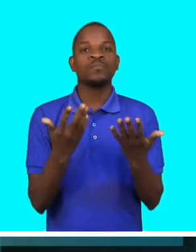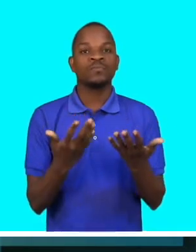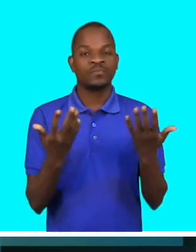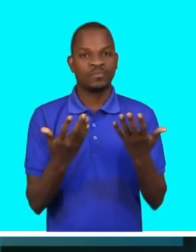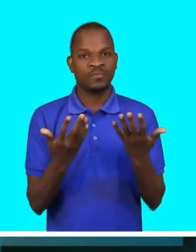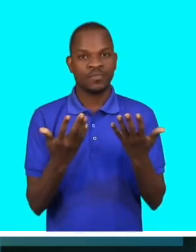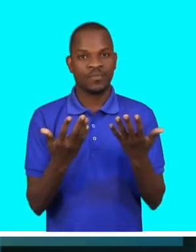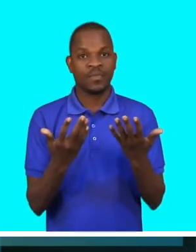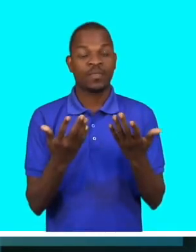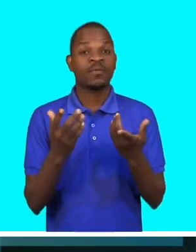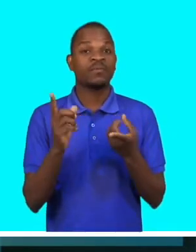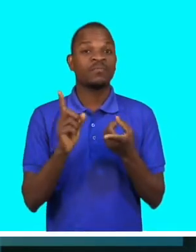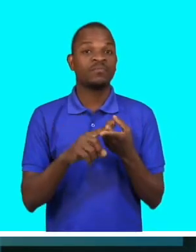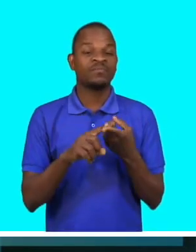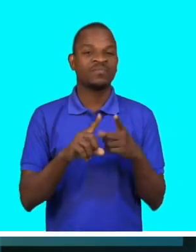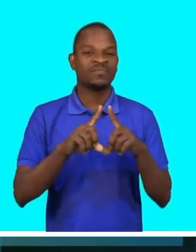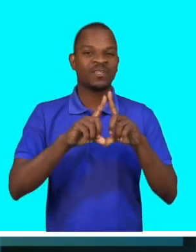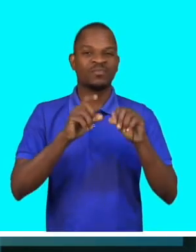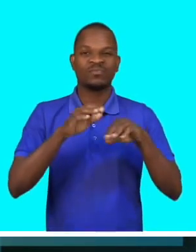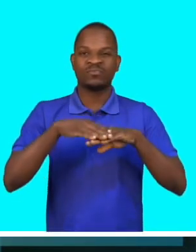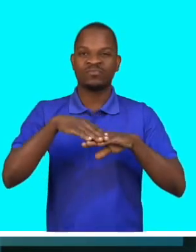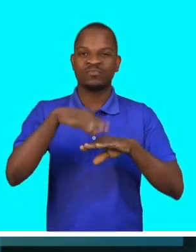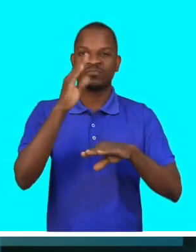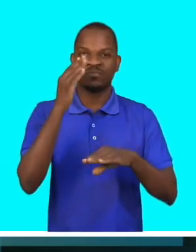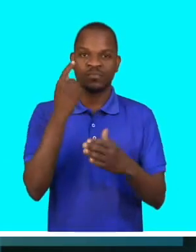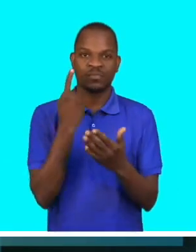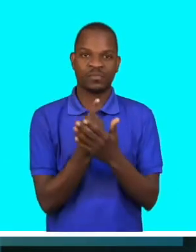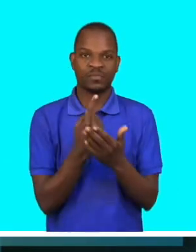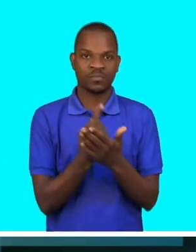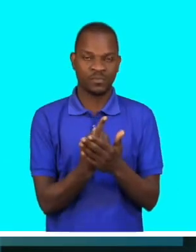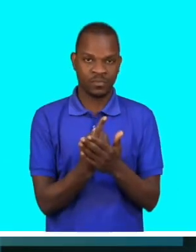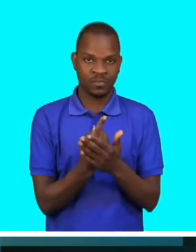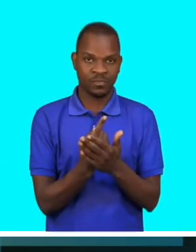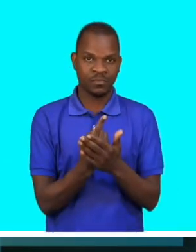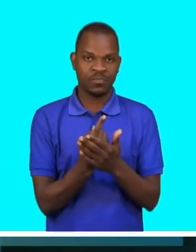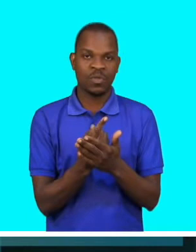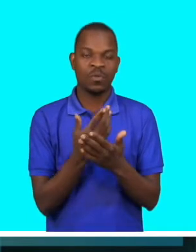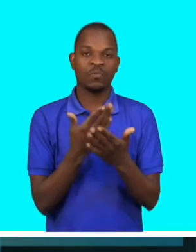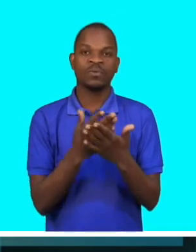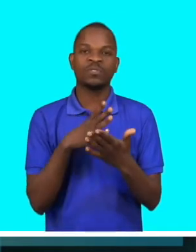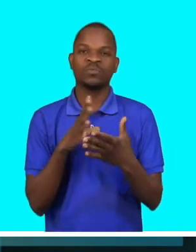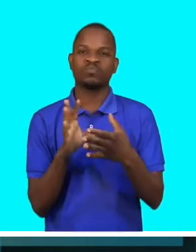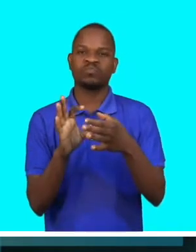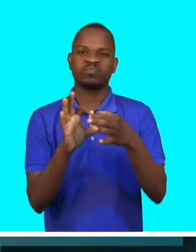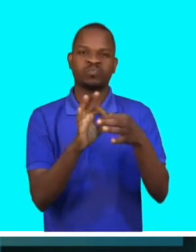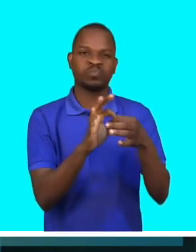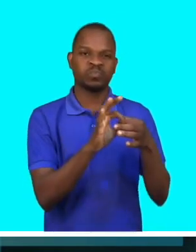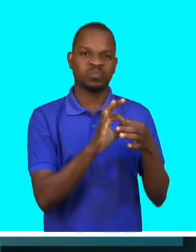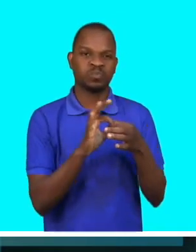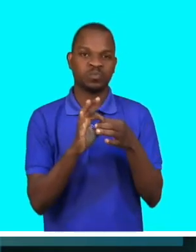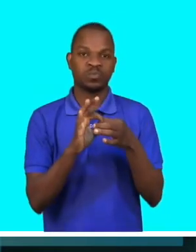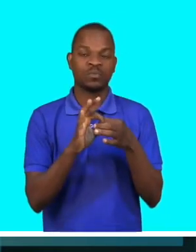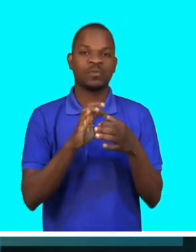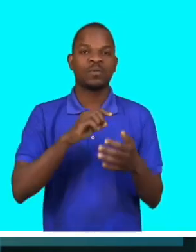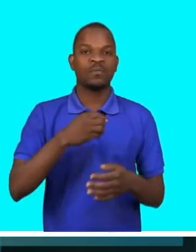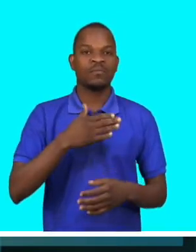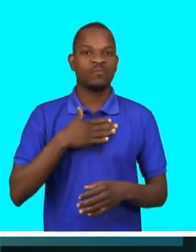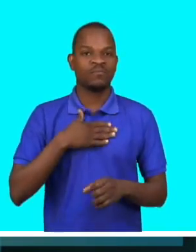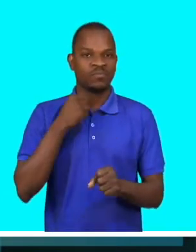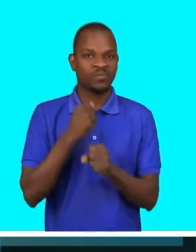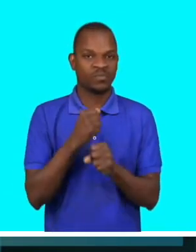Mas, sobretudo, ou acima dessa inspiração, está aquilo que eu trabalho.